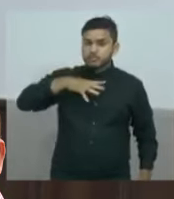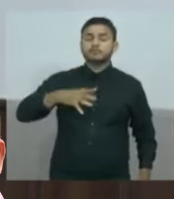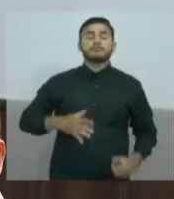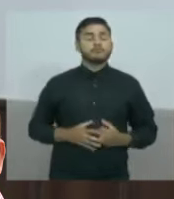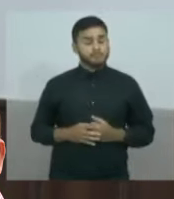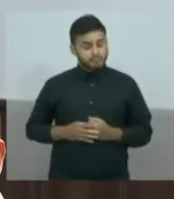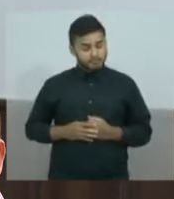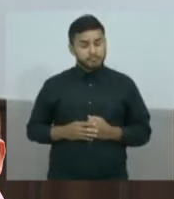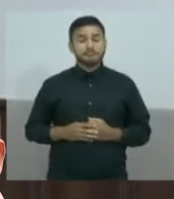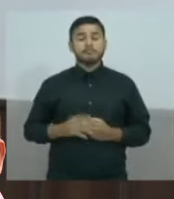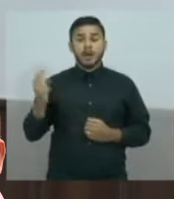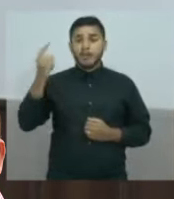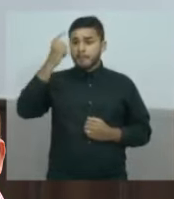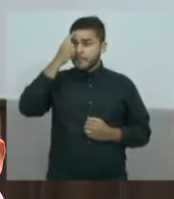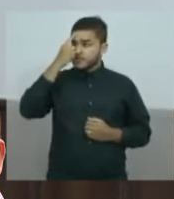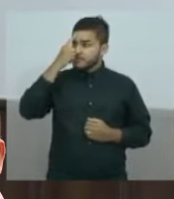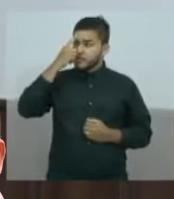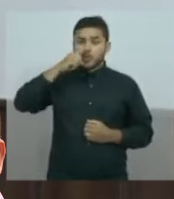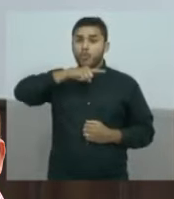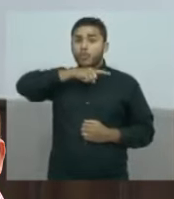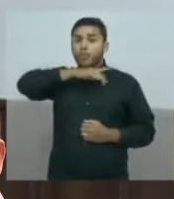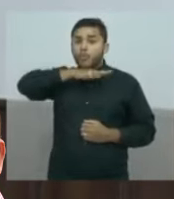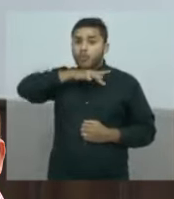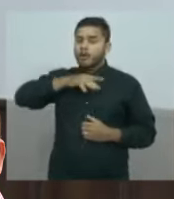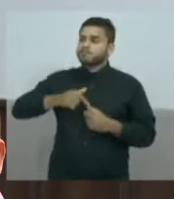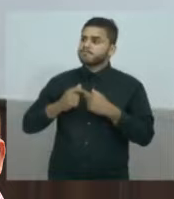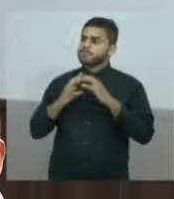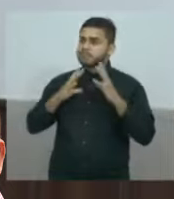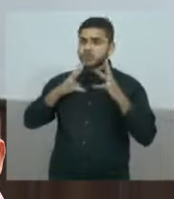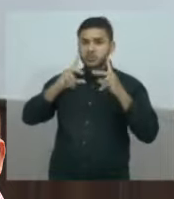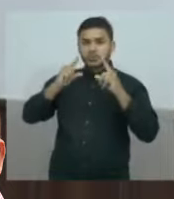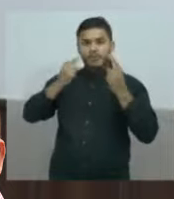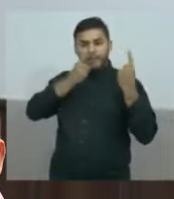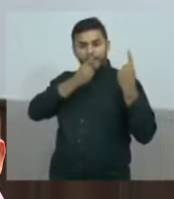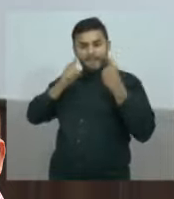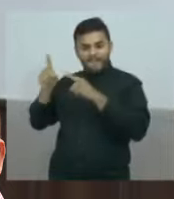sombrio que se apropria de setores do Estado.